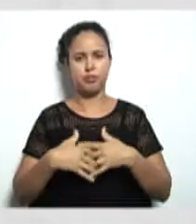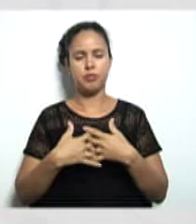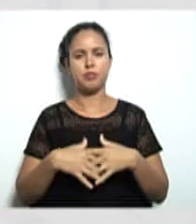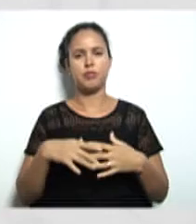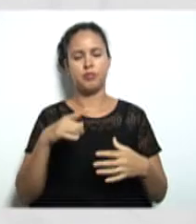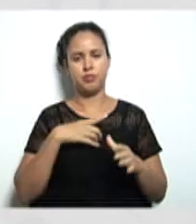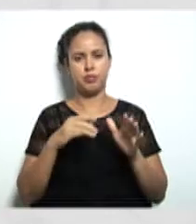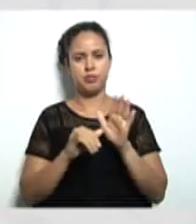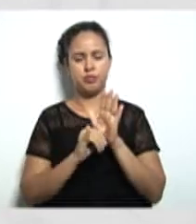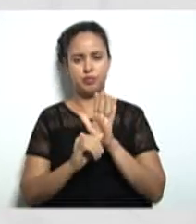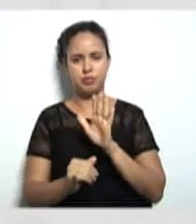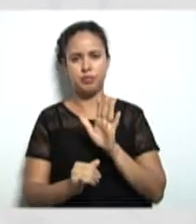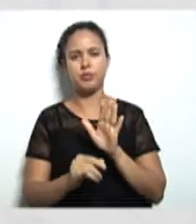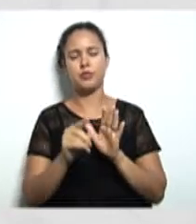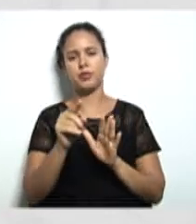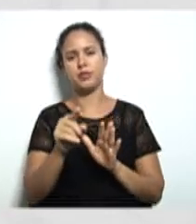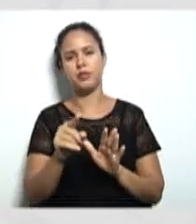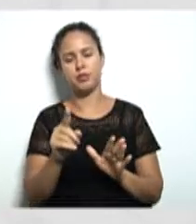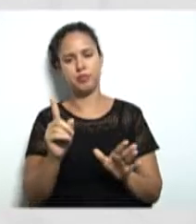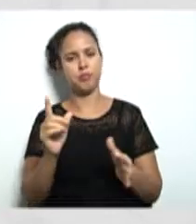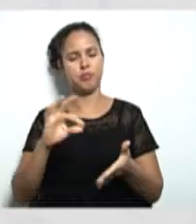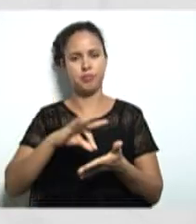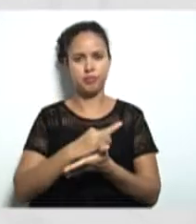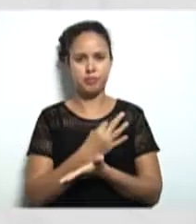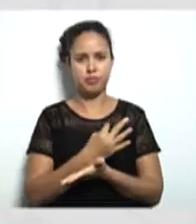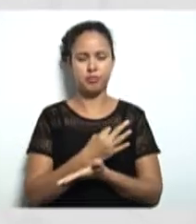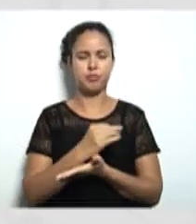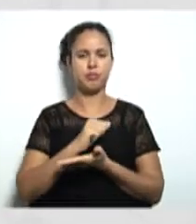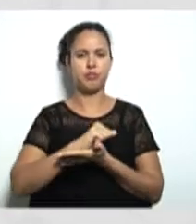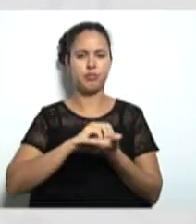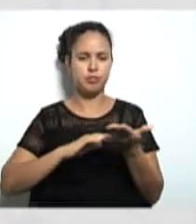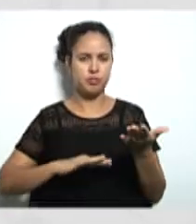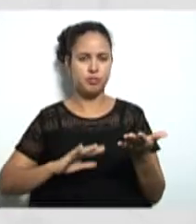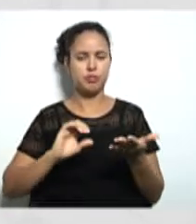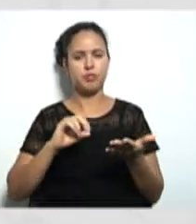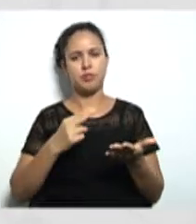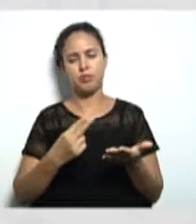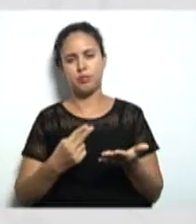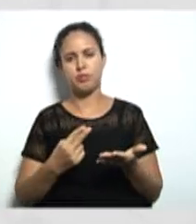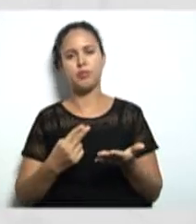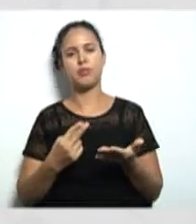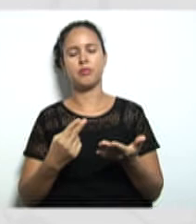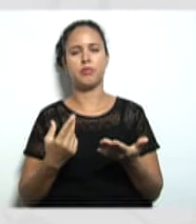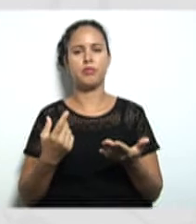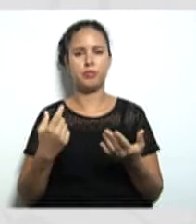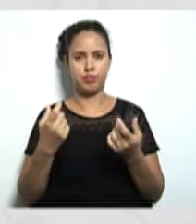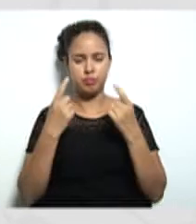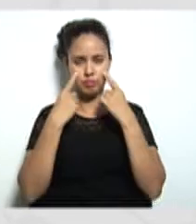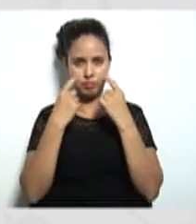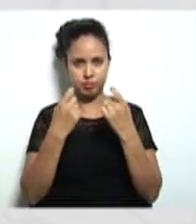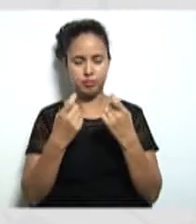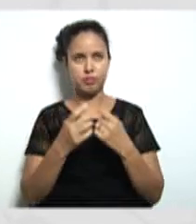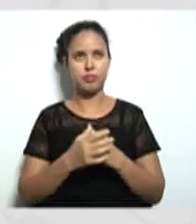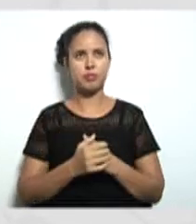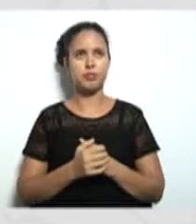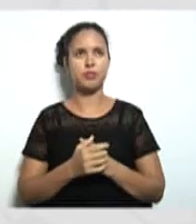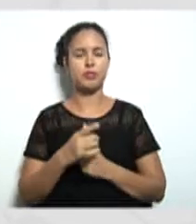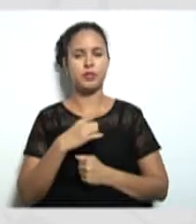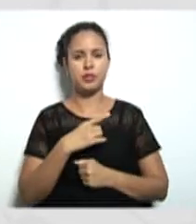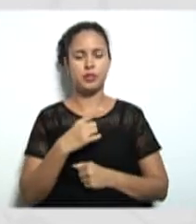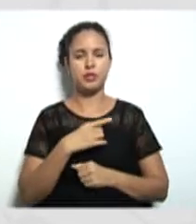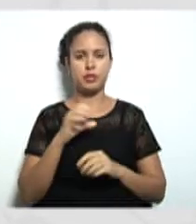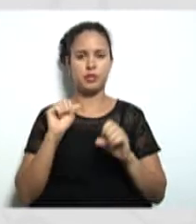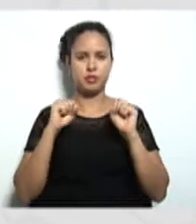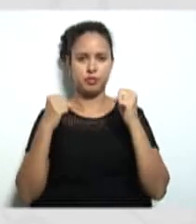você participar com o seu trabalho ou para você fazer uma inscrição. Então tem que ficar atento para poder participar. A gente tem aqui o seminário,